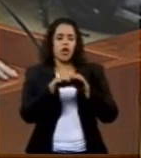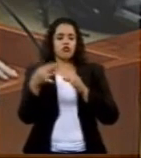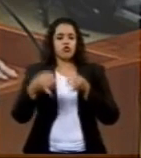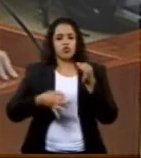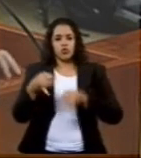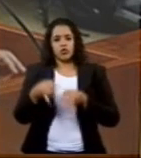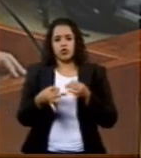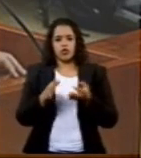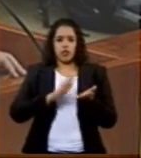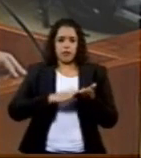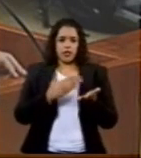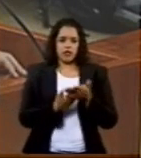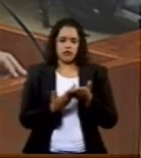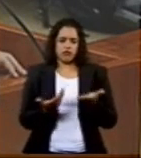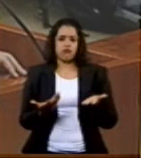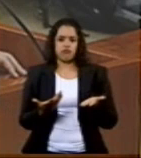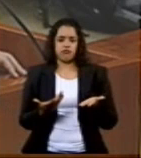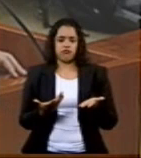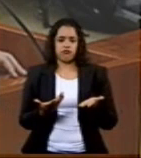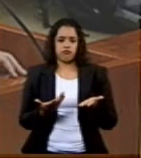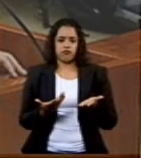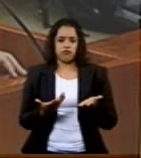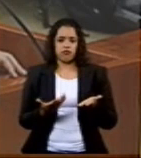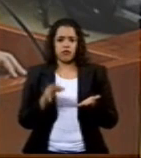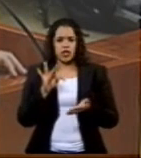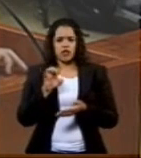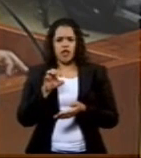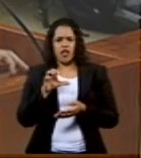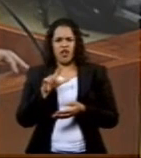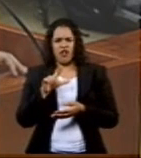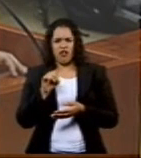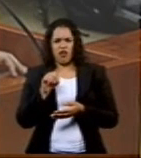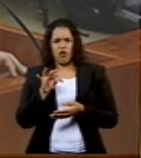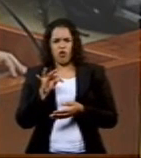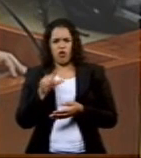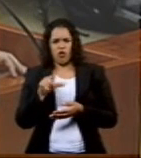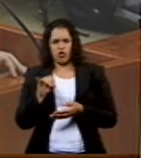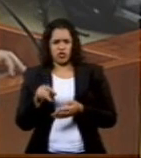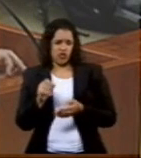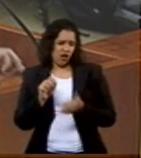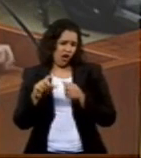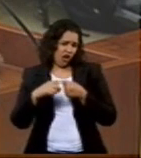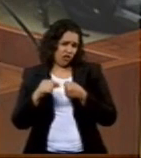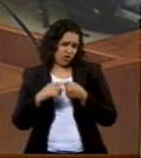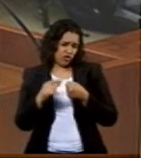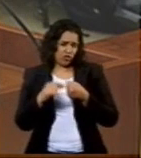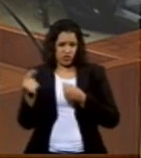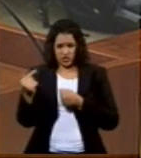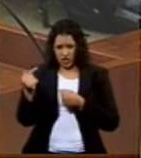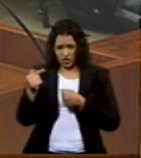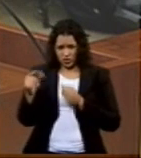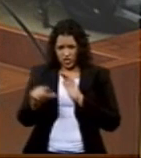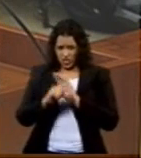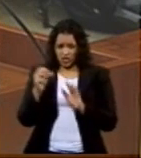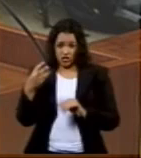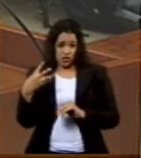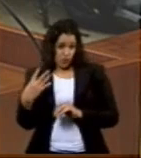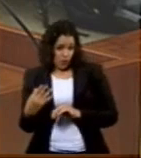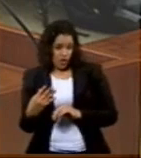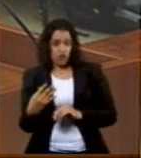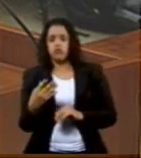na interpretação teleológica do artigo 7º, inciso 34 da Constituição